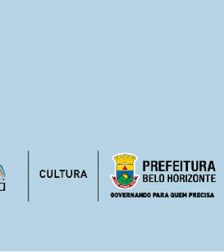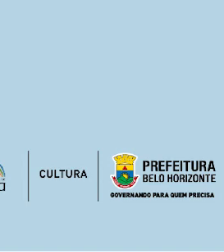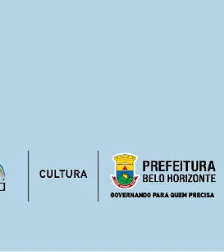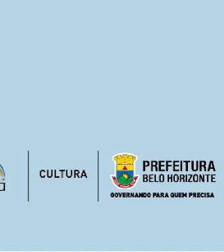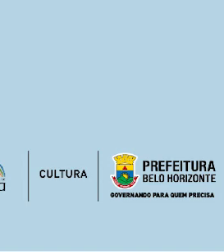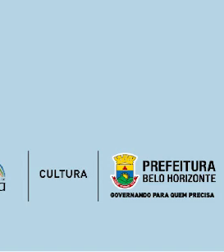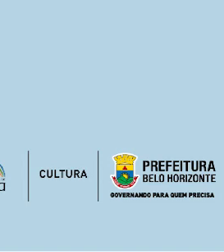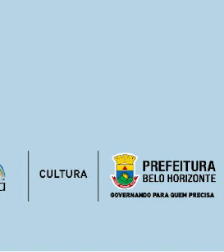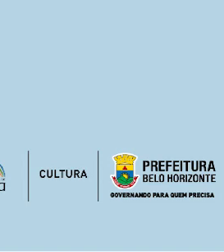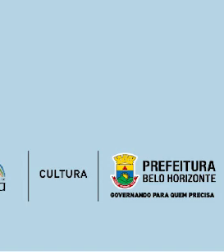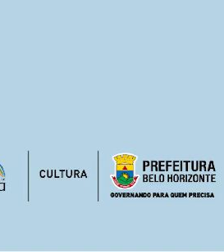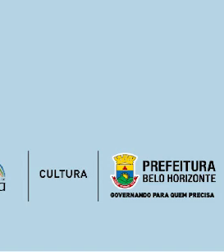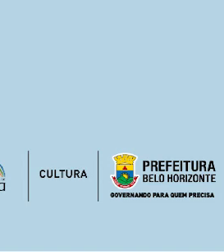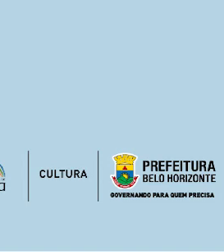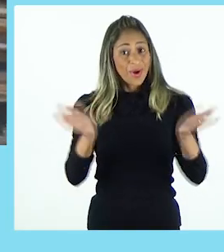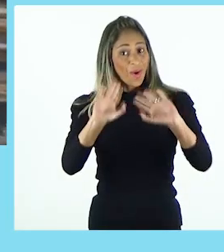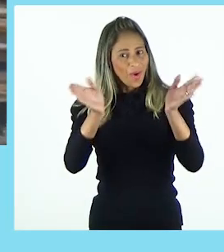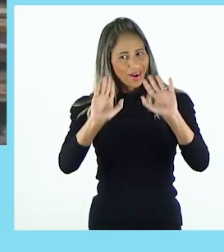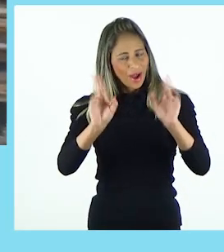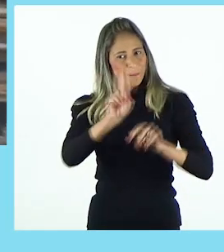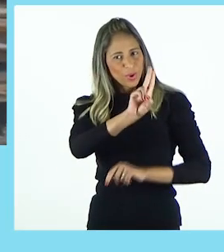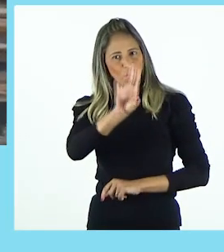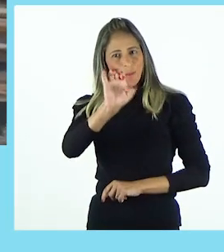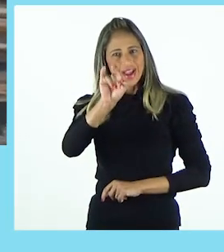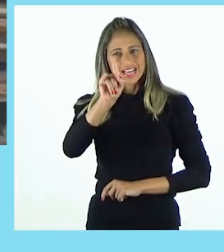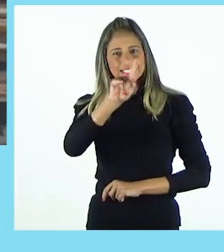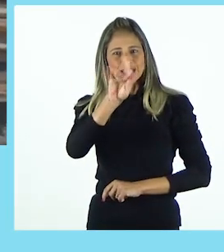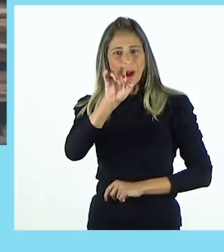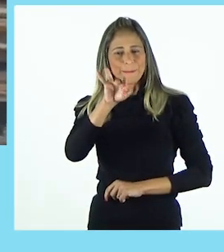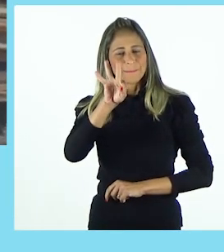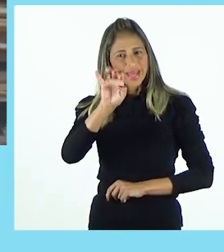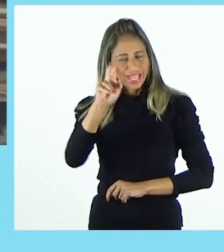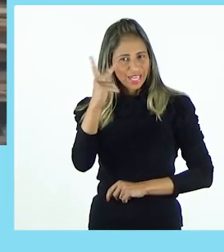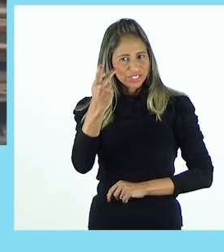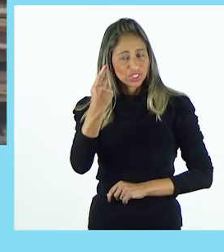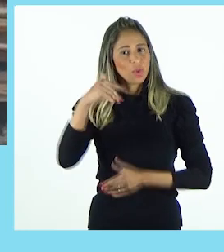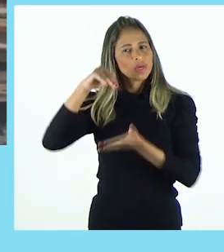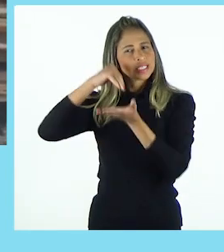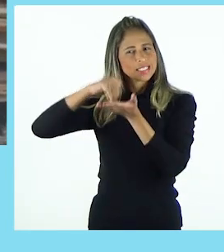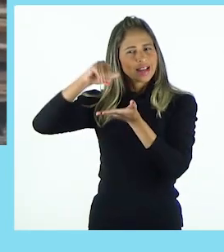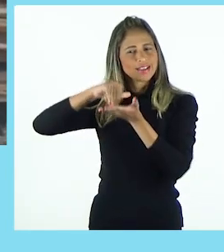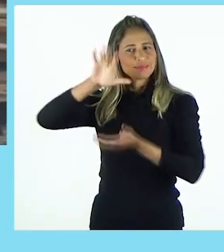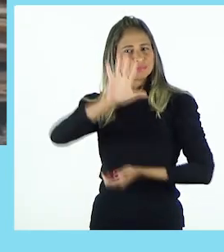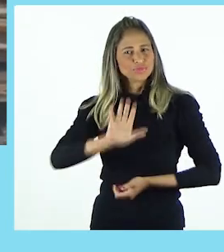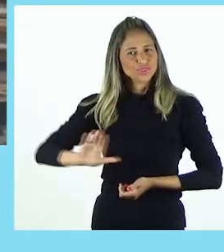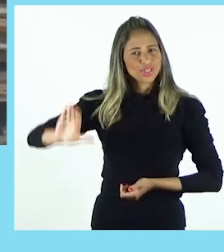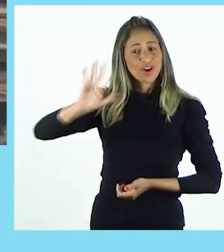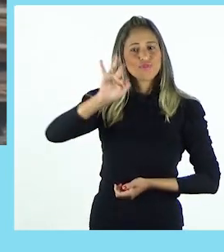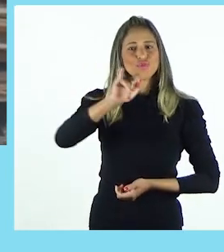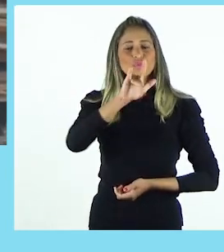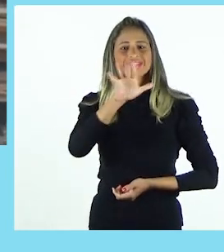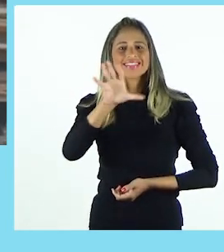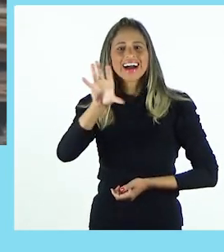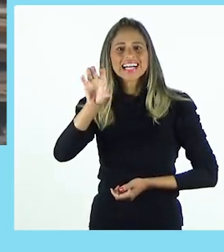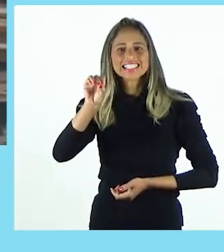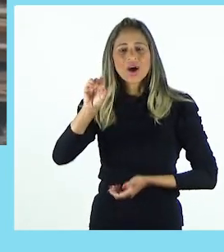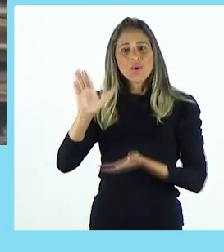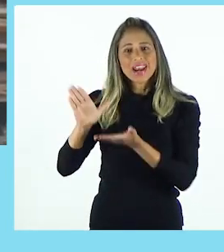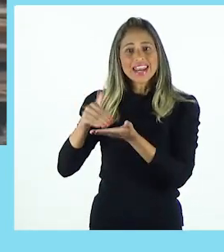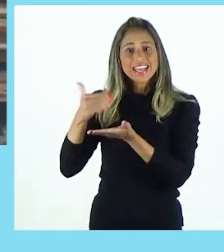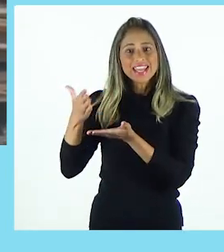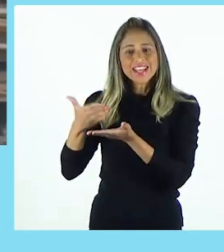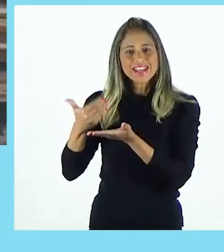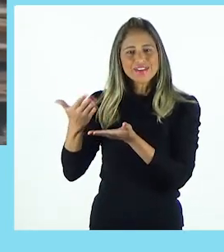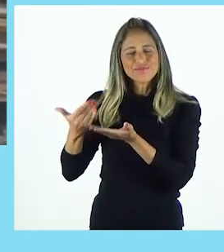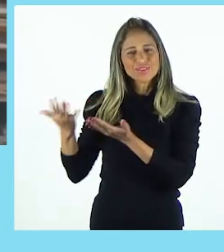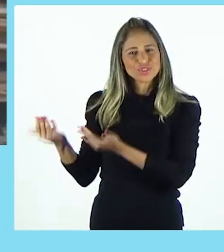acessibilidade Libras. Olá, meu nome é Elizabeth Serra, eu sou secretária-geral da Fundação Nacional do Livro